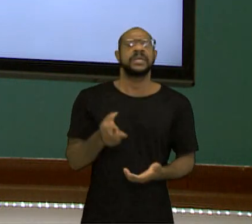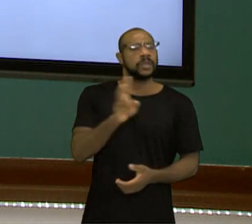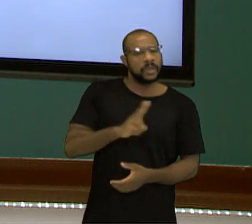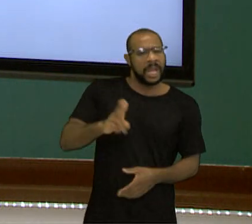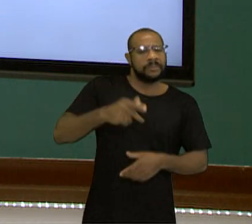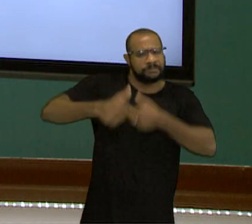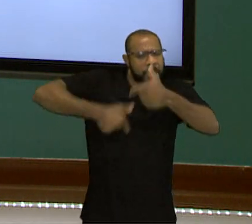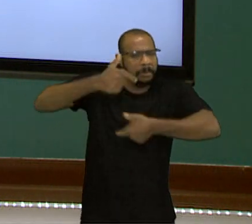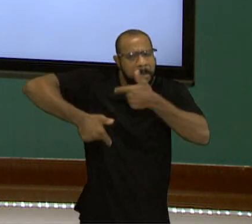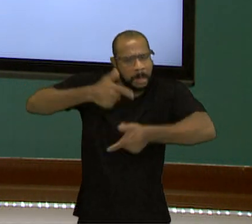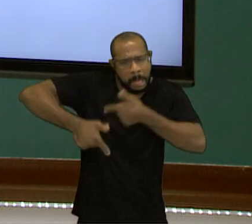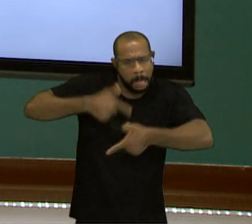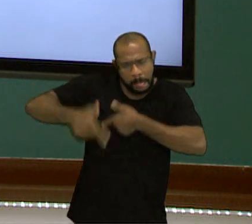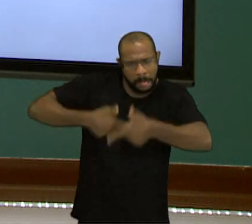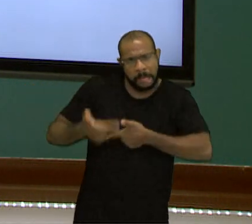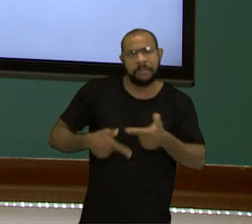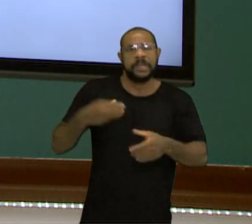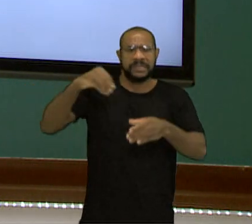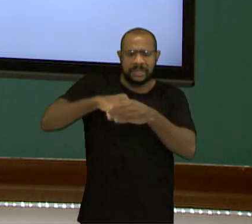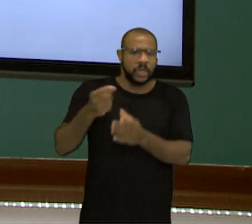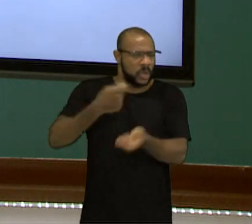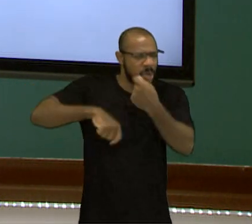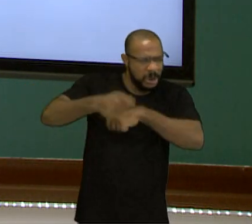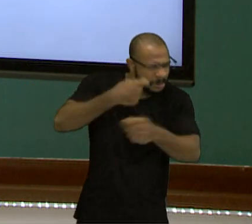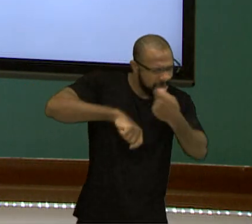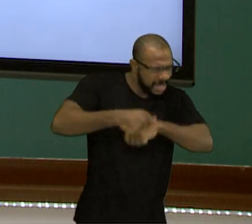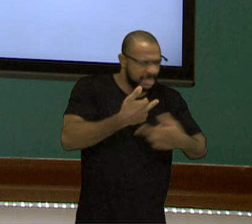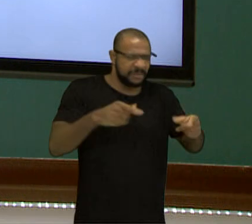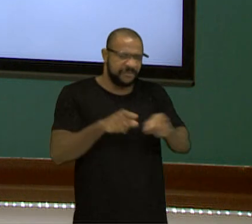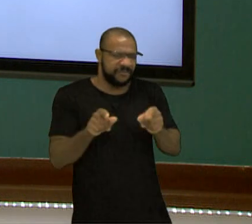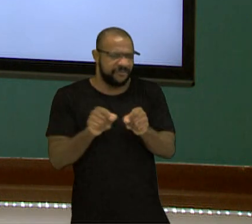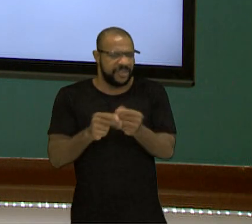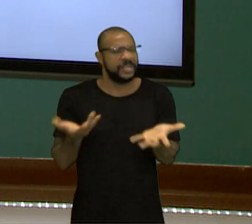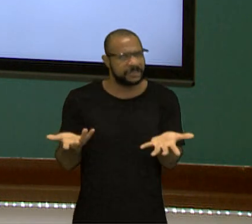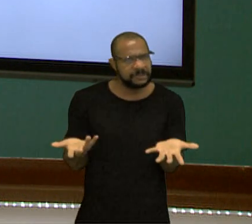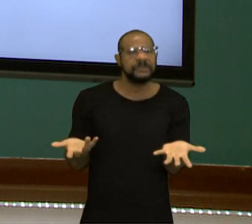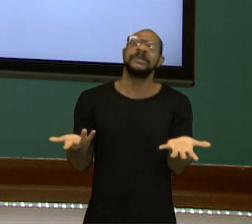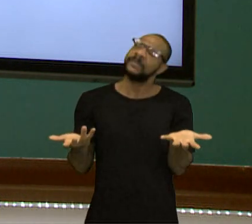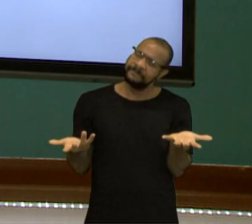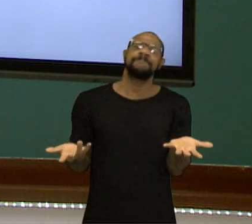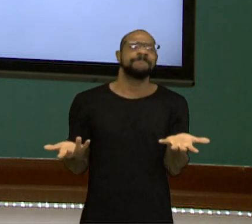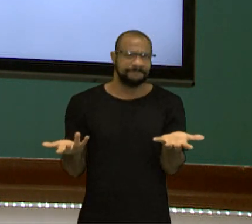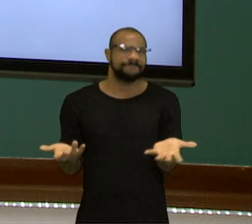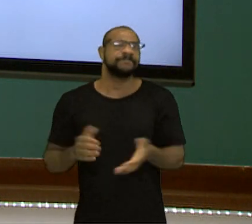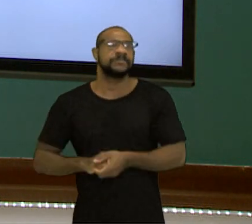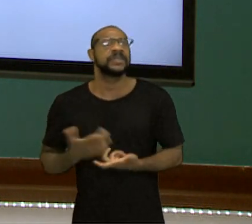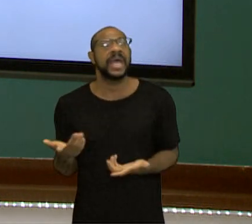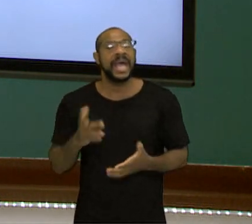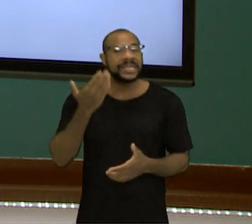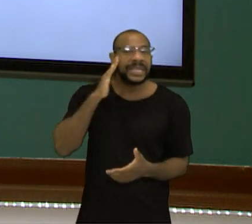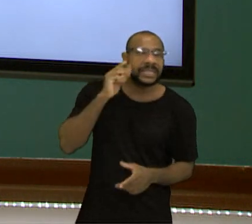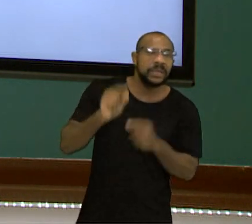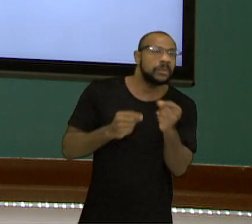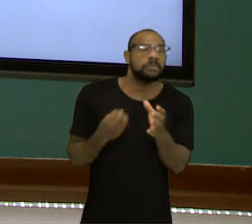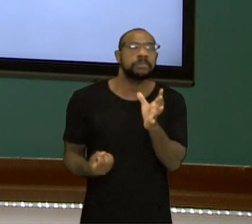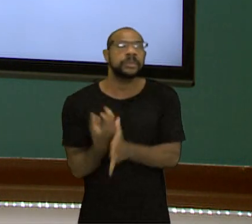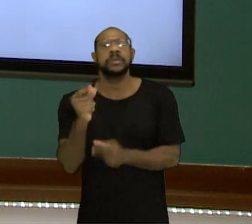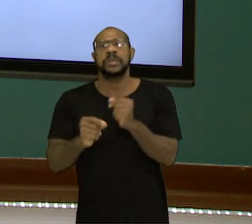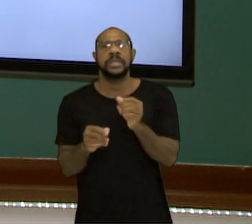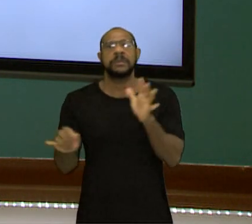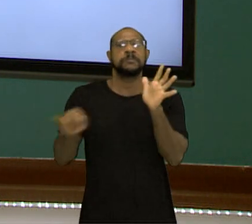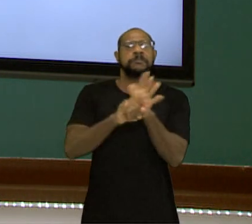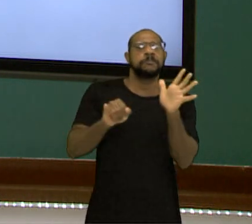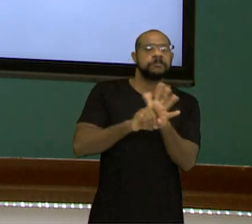obra escrava dentro desse comércio que foi feito com os escravos, é compreender a formação da nossa